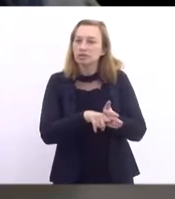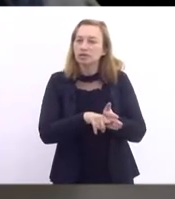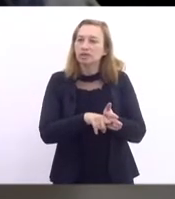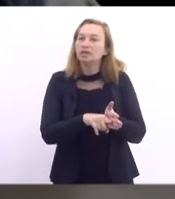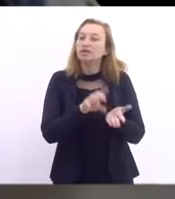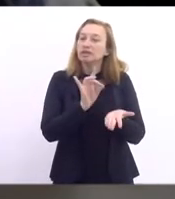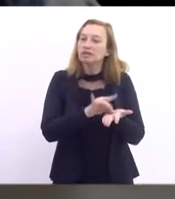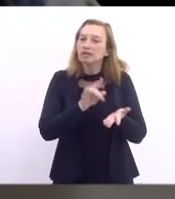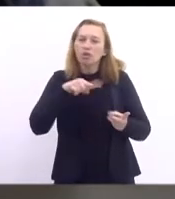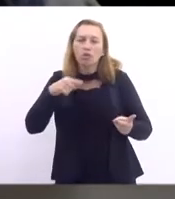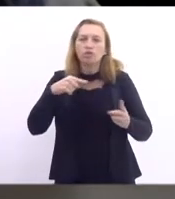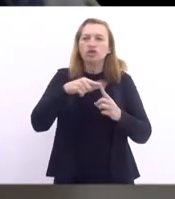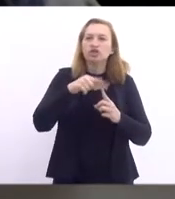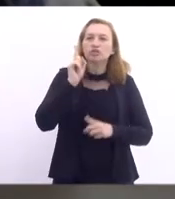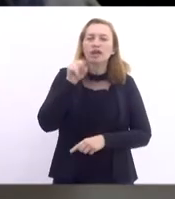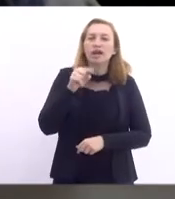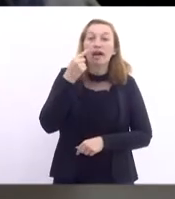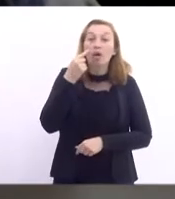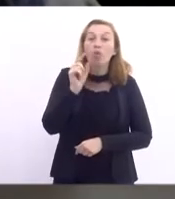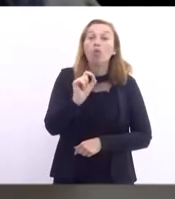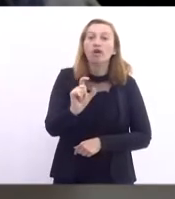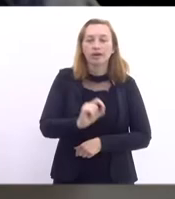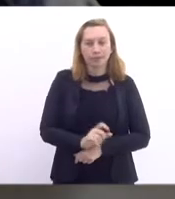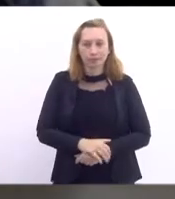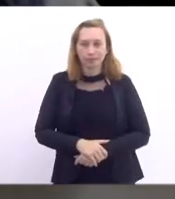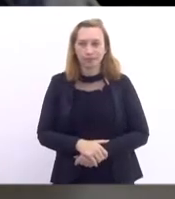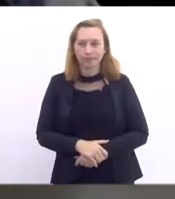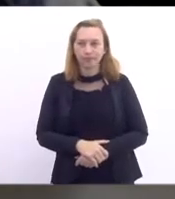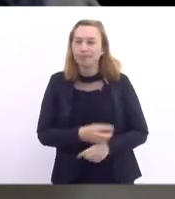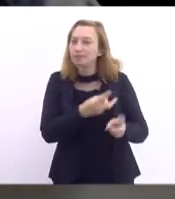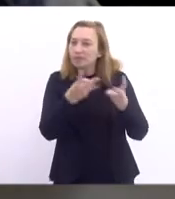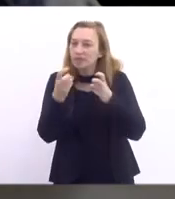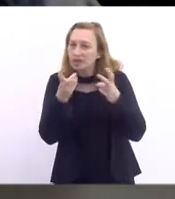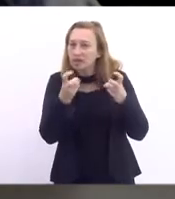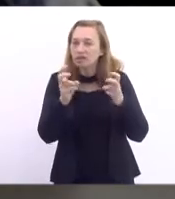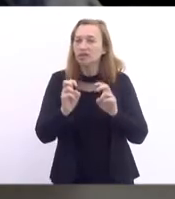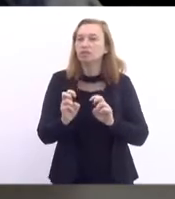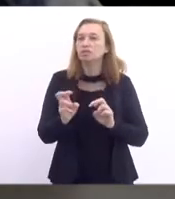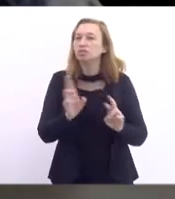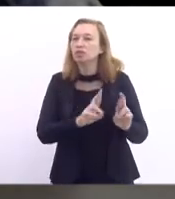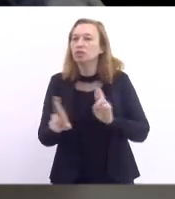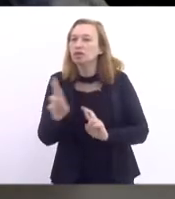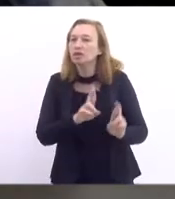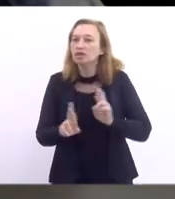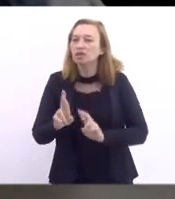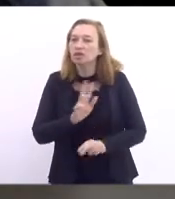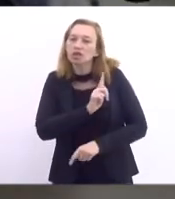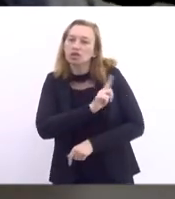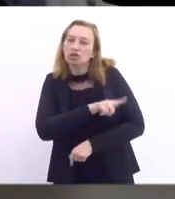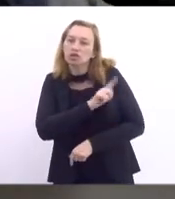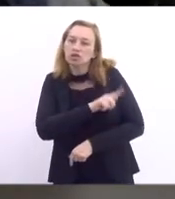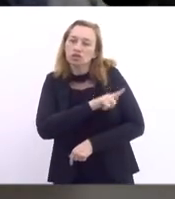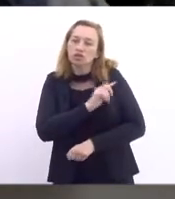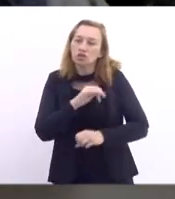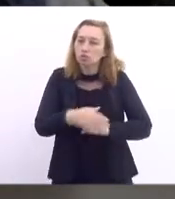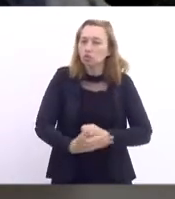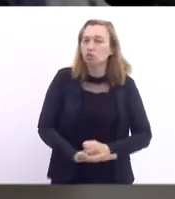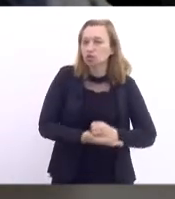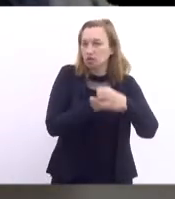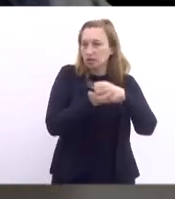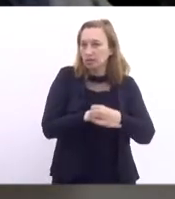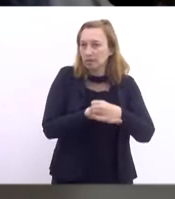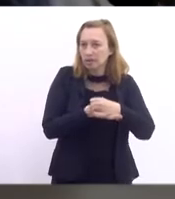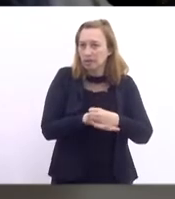ela ela a o objetivo dela verificar é assuntos aspectos relacionados à gestão e à sustentabilidade